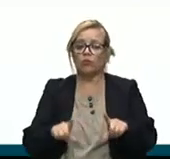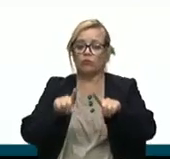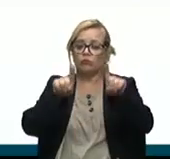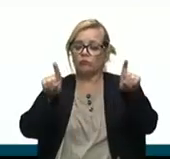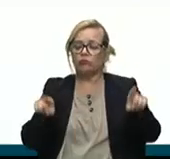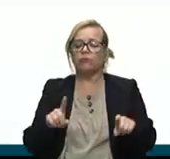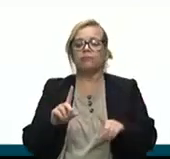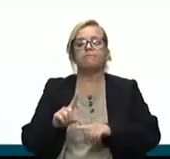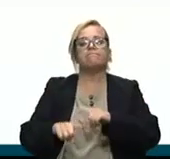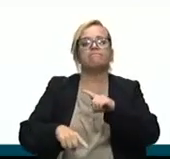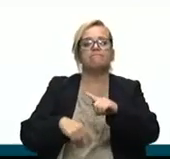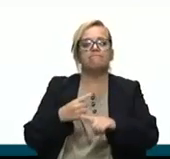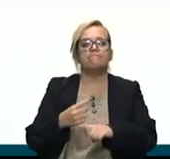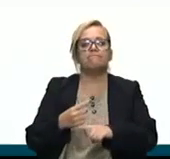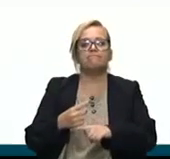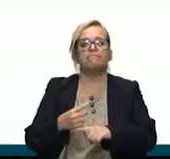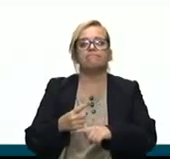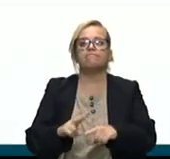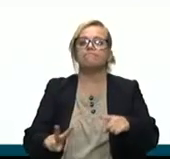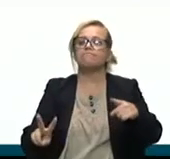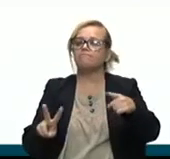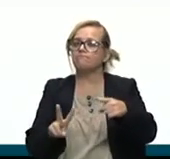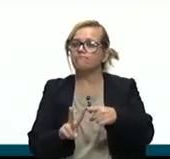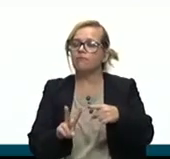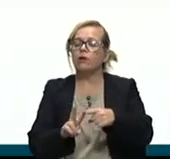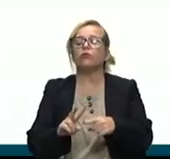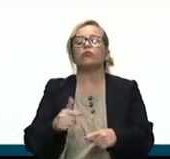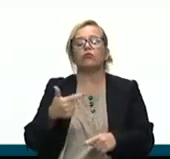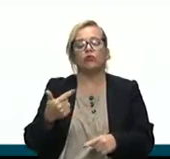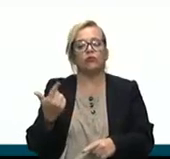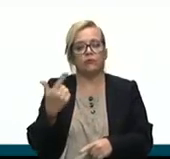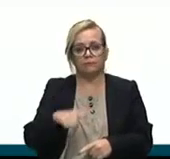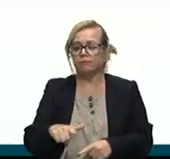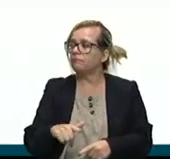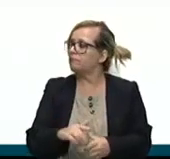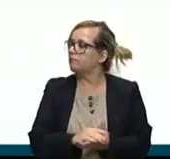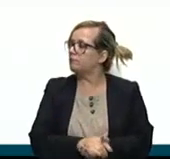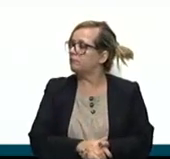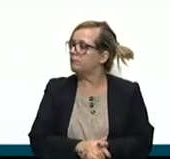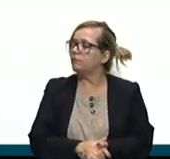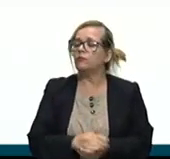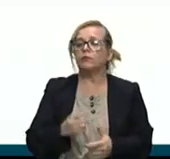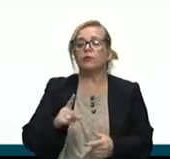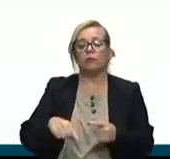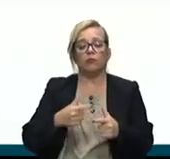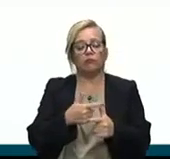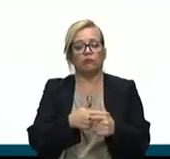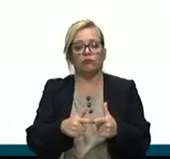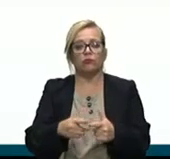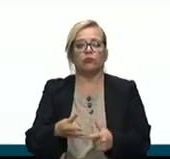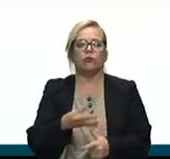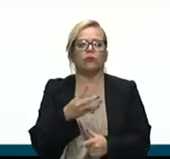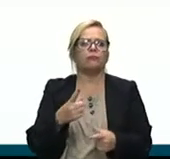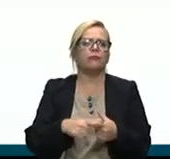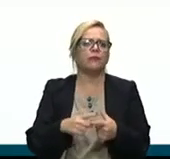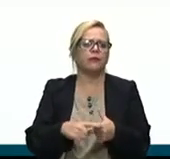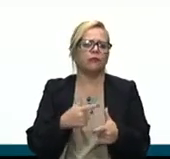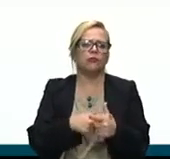para depois elevar a 2. E aí eu divido por 4. Por que por